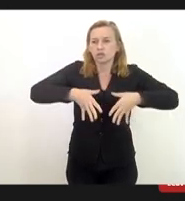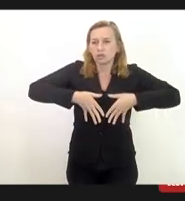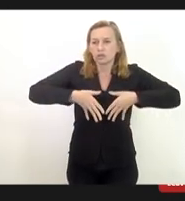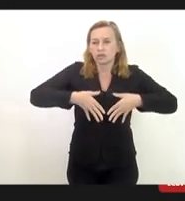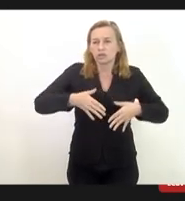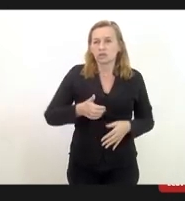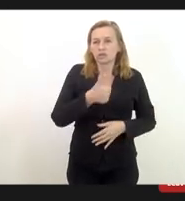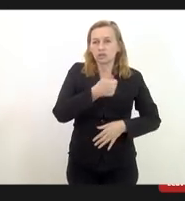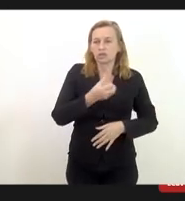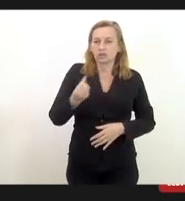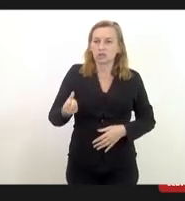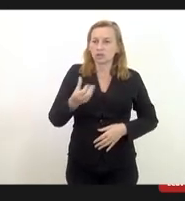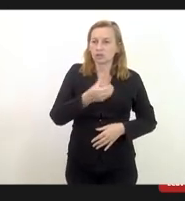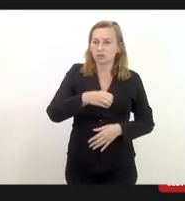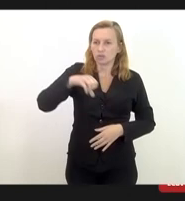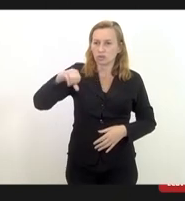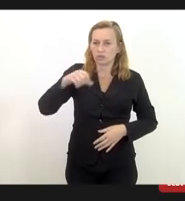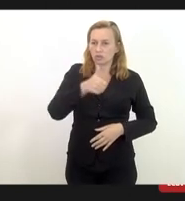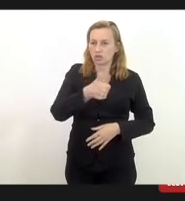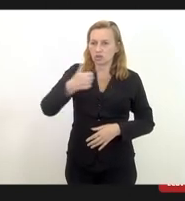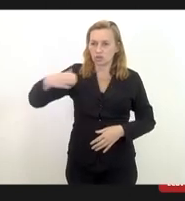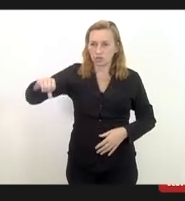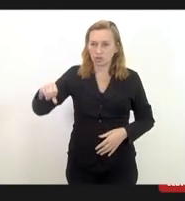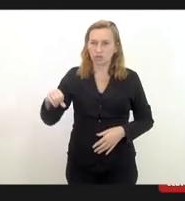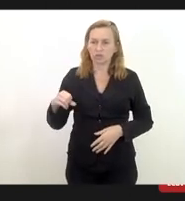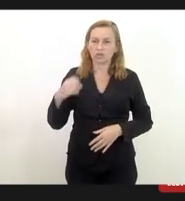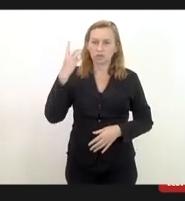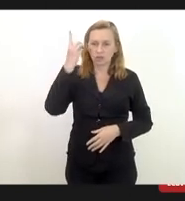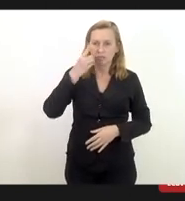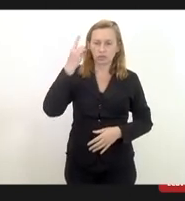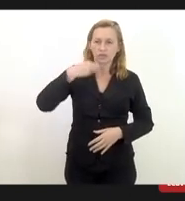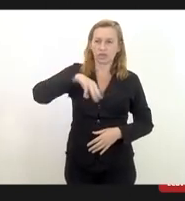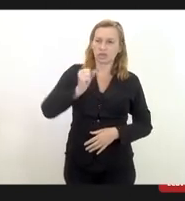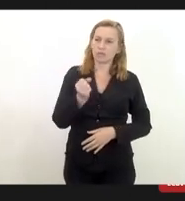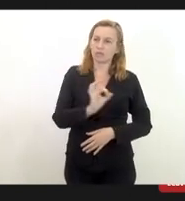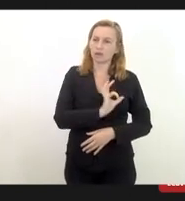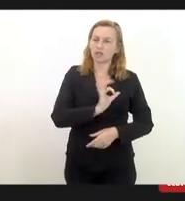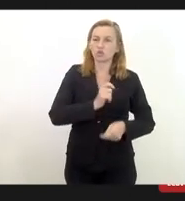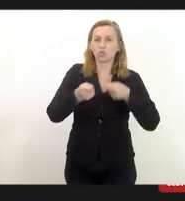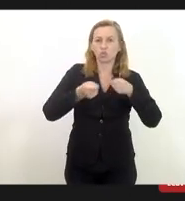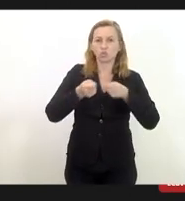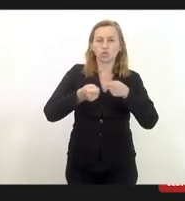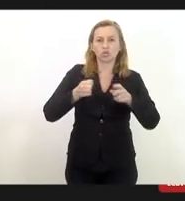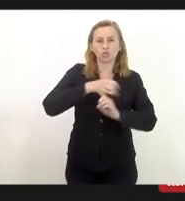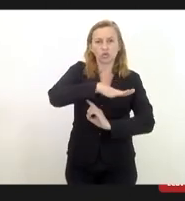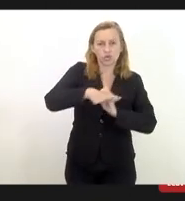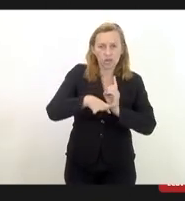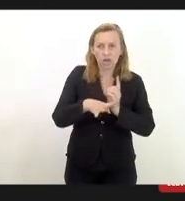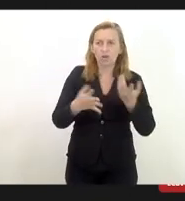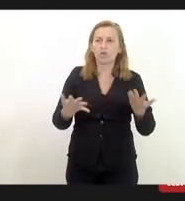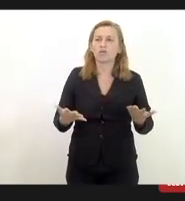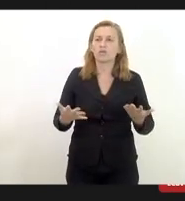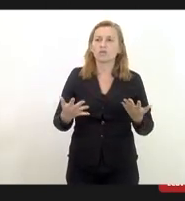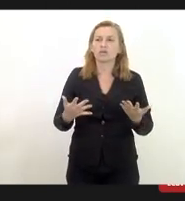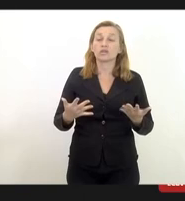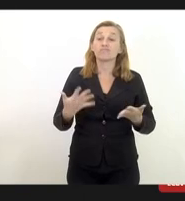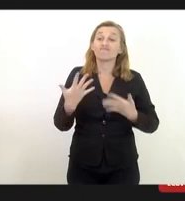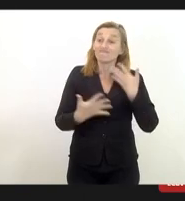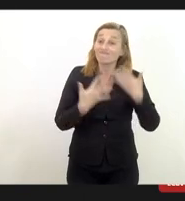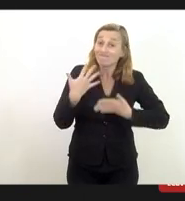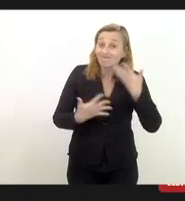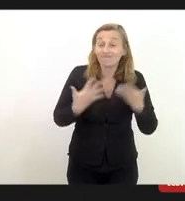16/9/2019 é de sua autoria, doutora Mar. O controle social fica muito